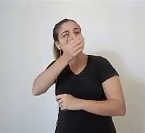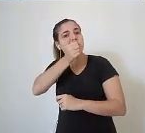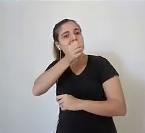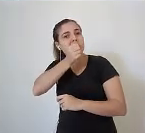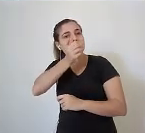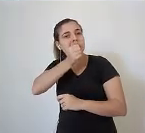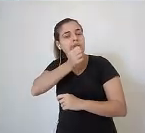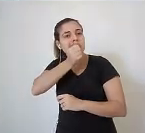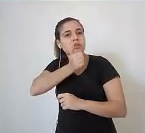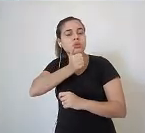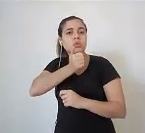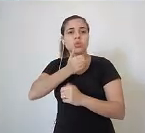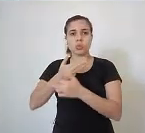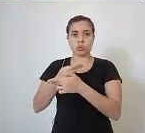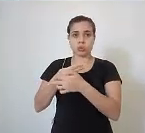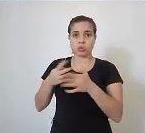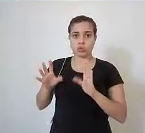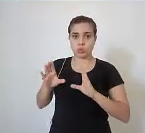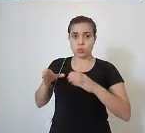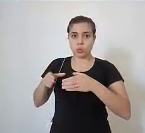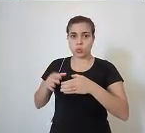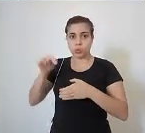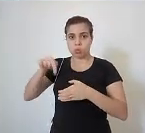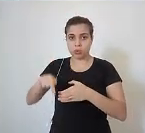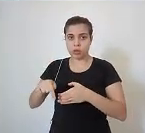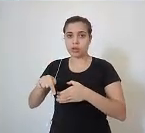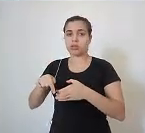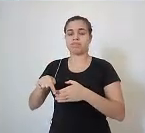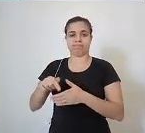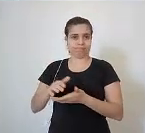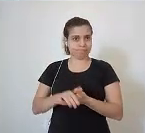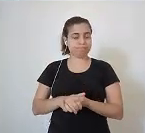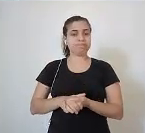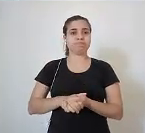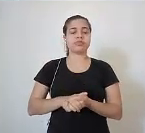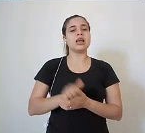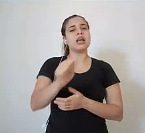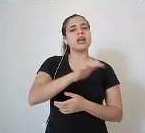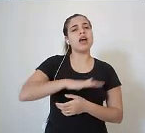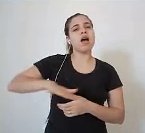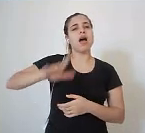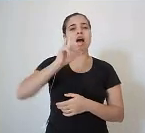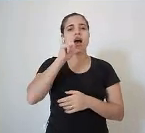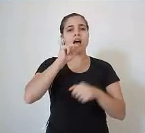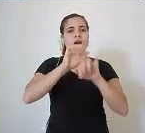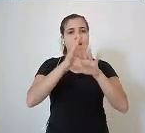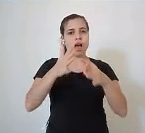animais, heterotróficos, nesse caso herbívoros, porque se alimentam desses